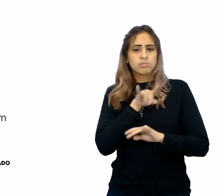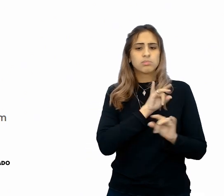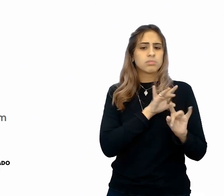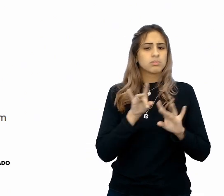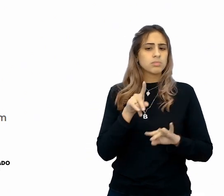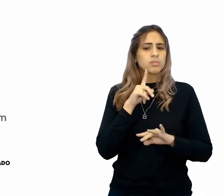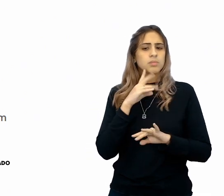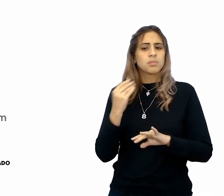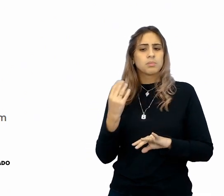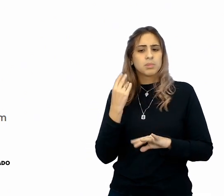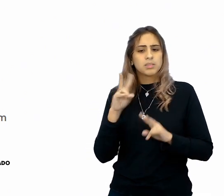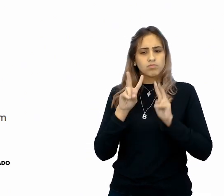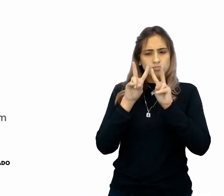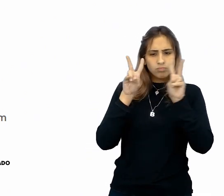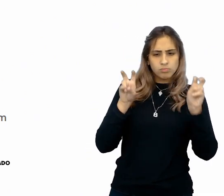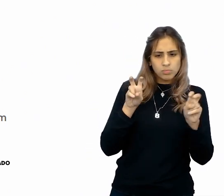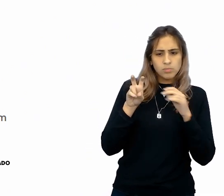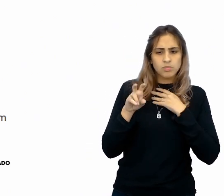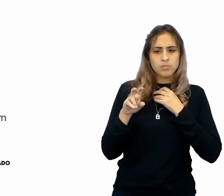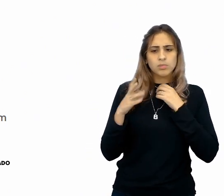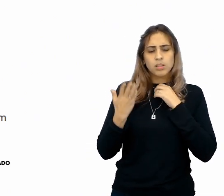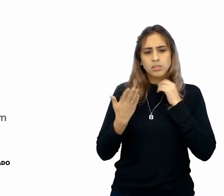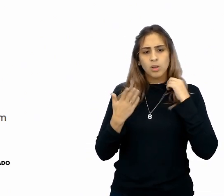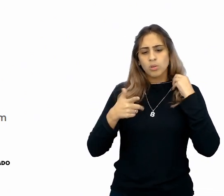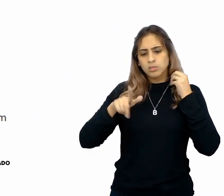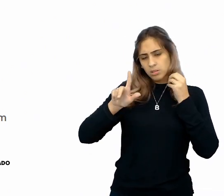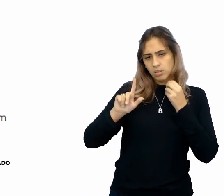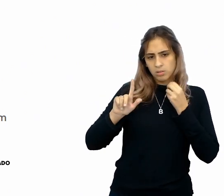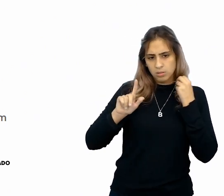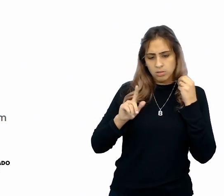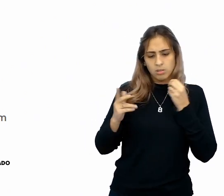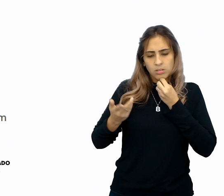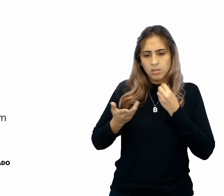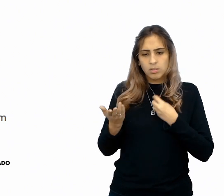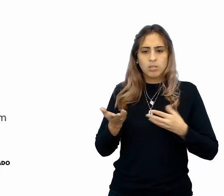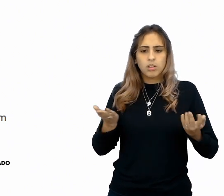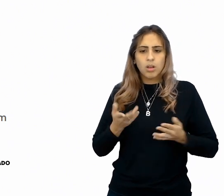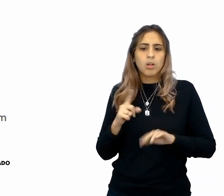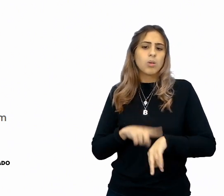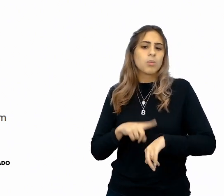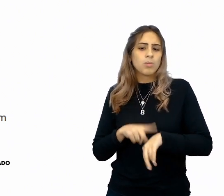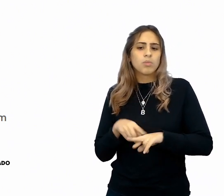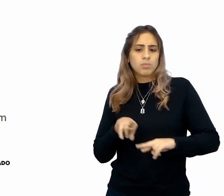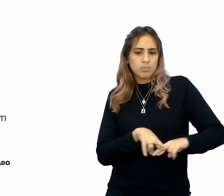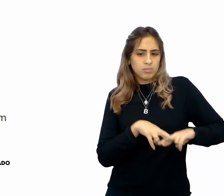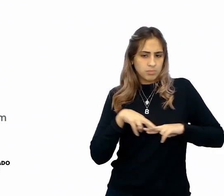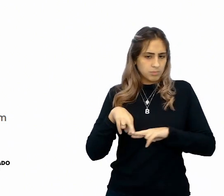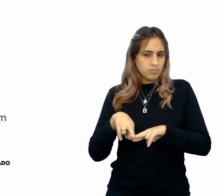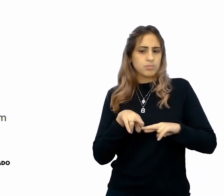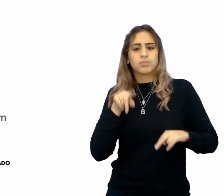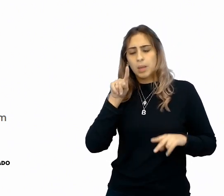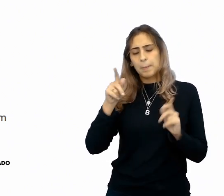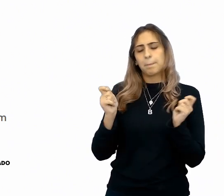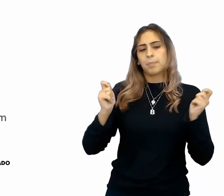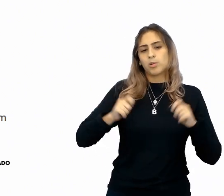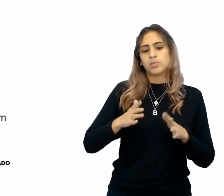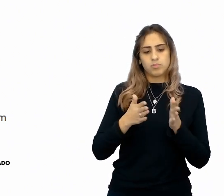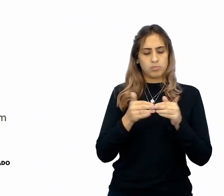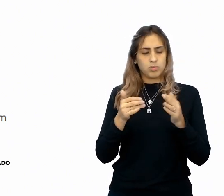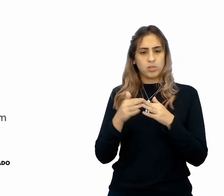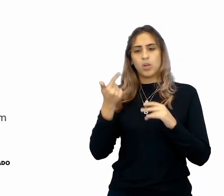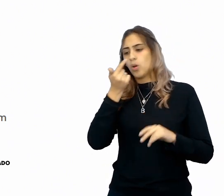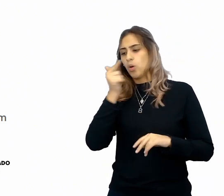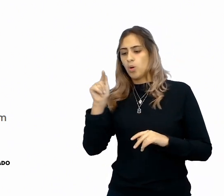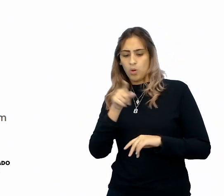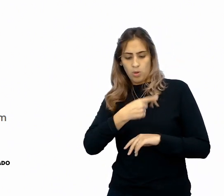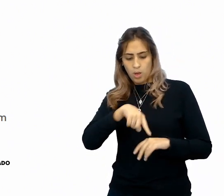bastante enfatizada nas aulas anteriores. E agora, no momento da revisão, é possível solicitar aos